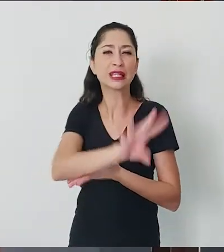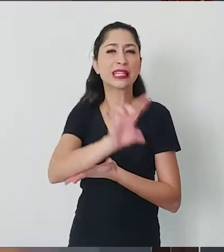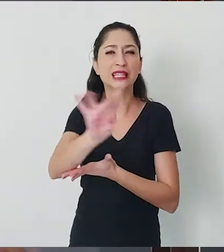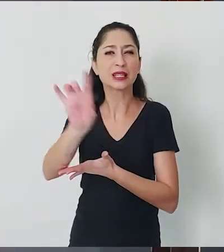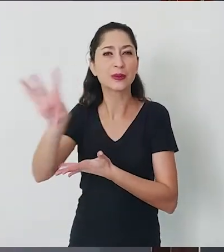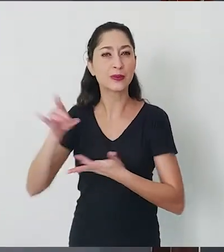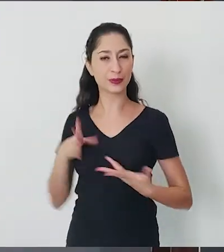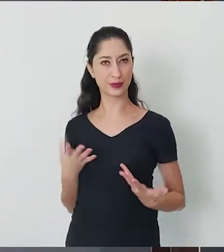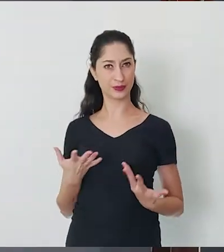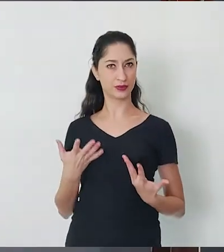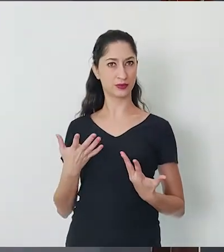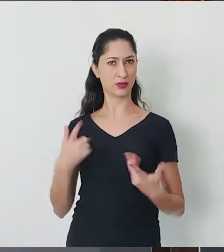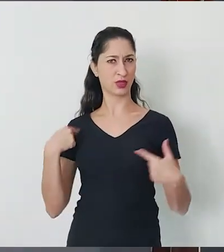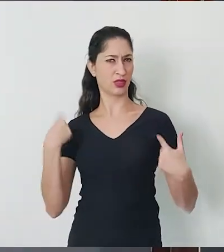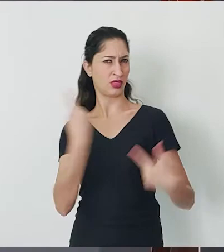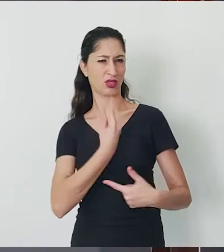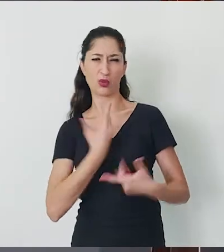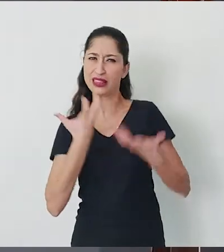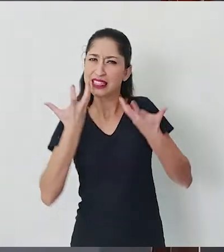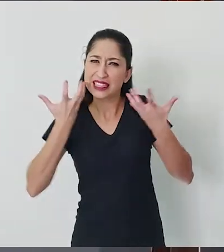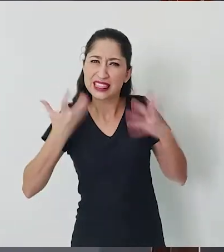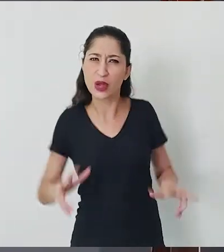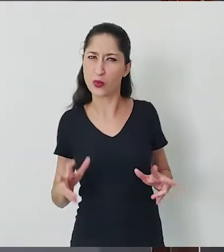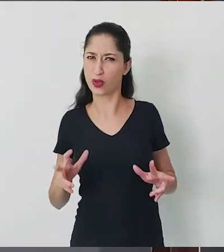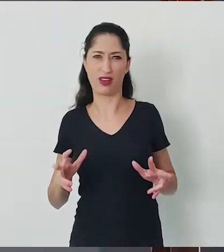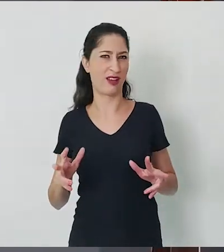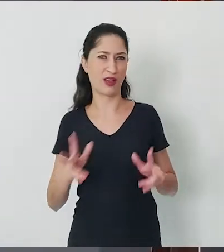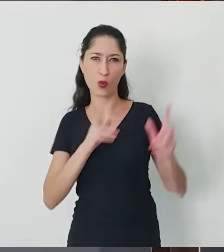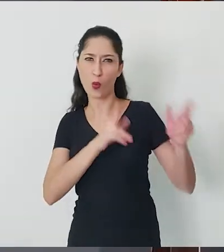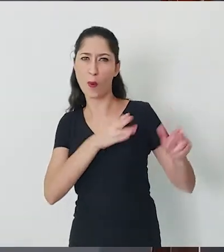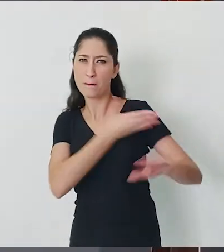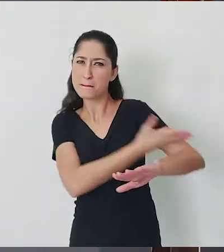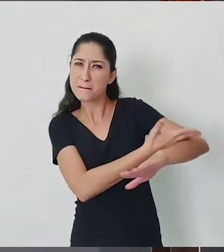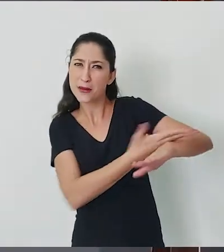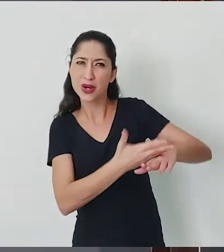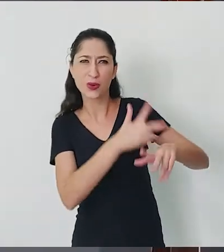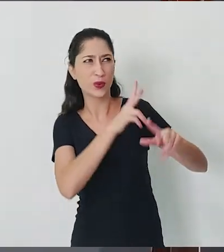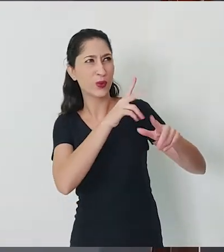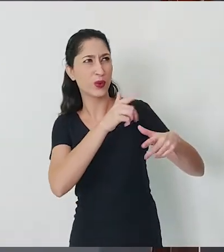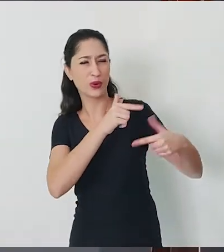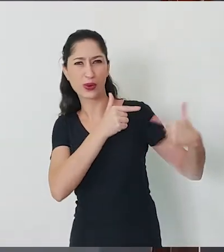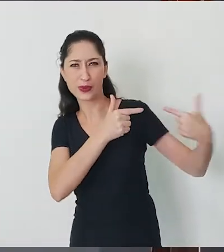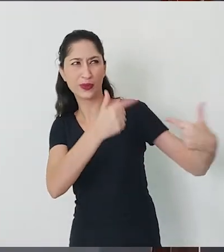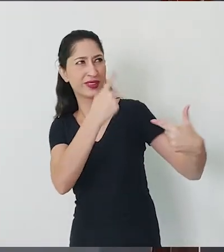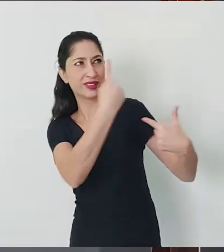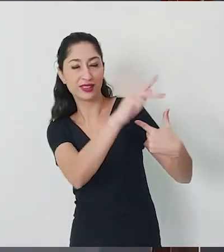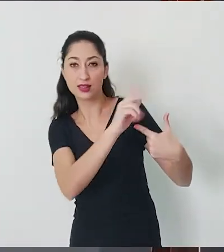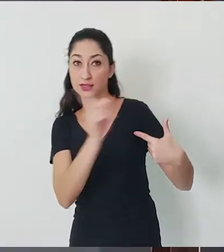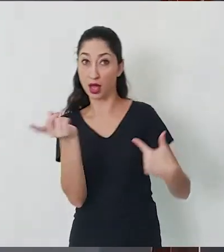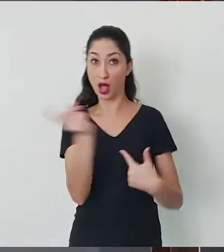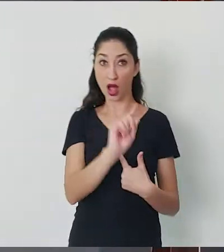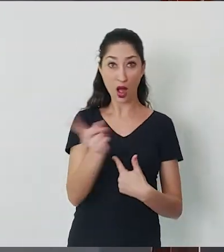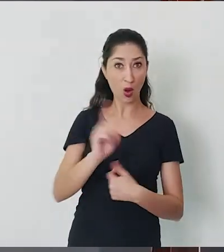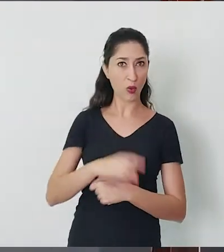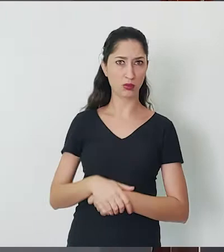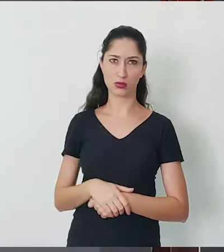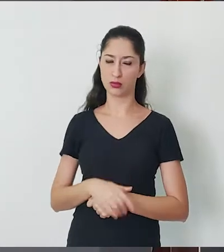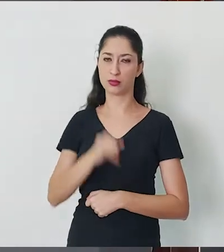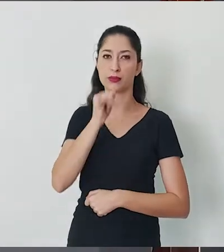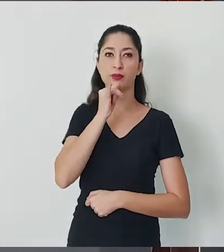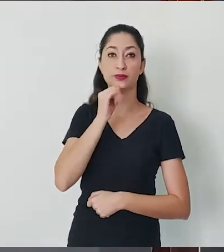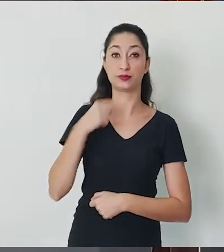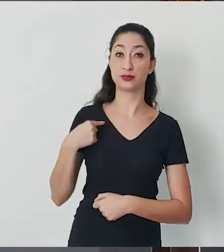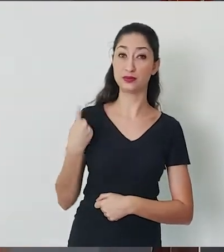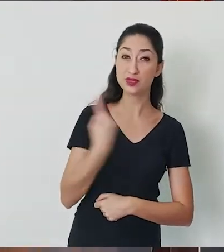trazendo o que temos de melhor. Não vamos querer roubar um protagonismo de uma luta que não é nossa, porque não faz